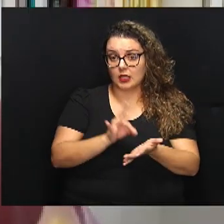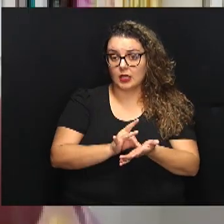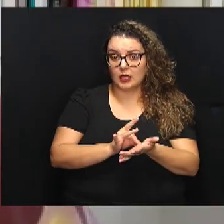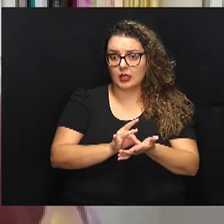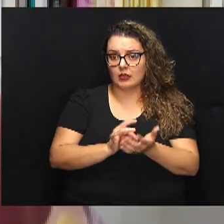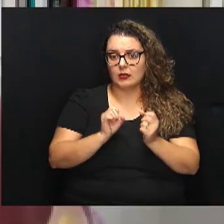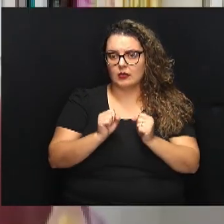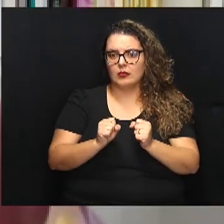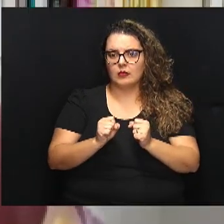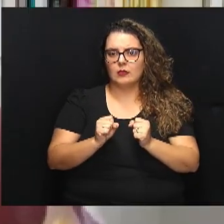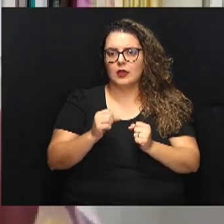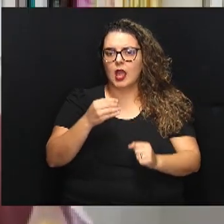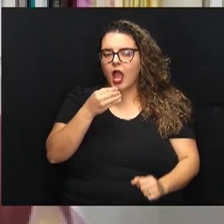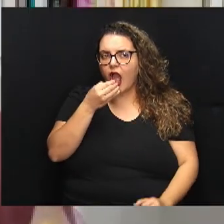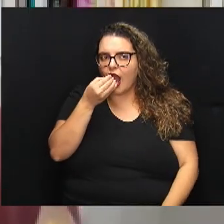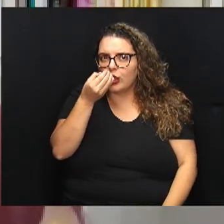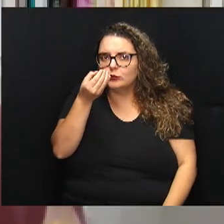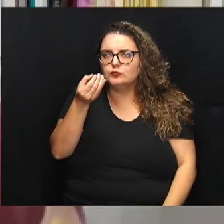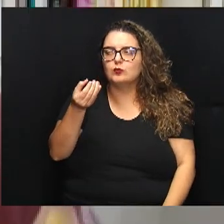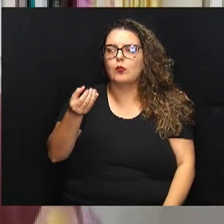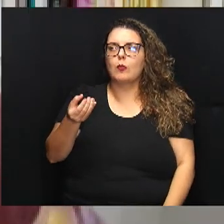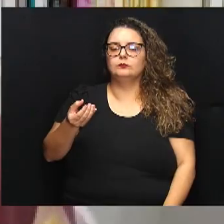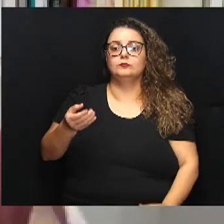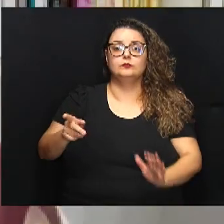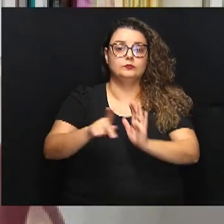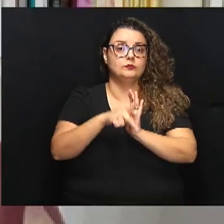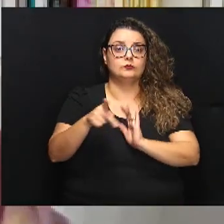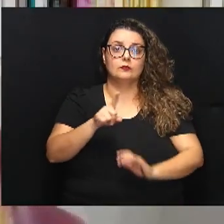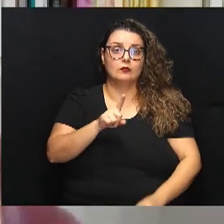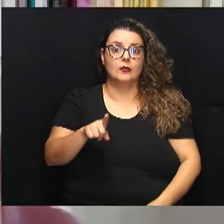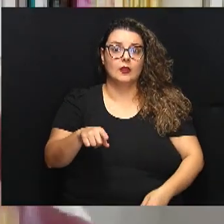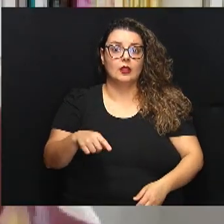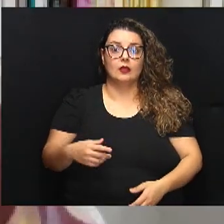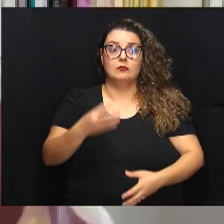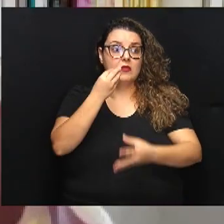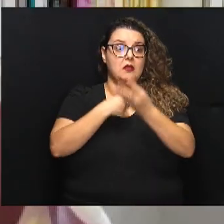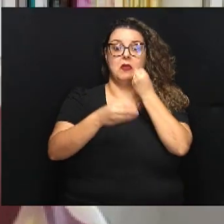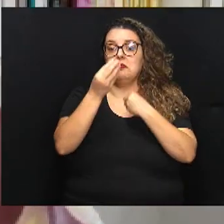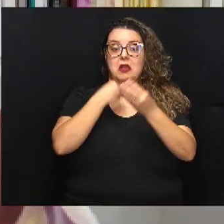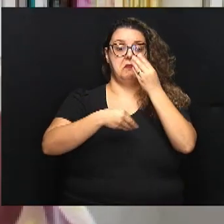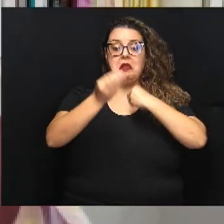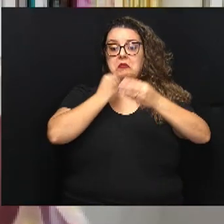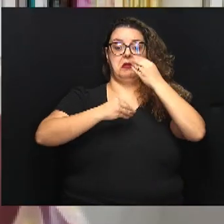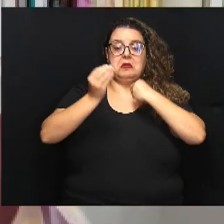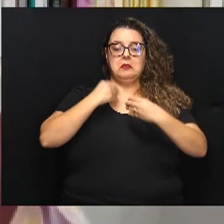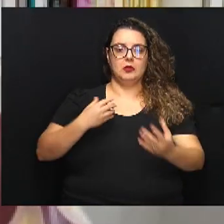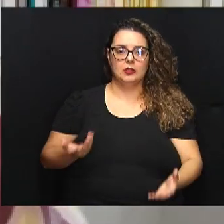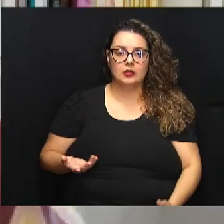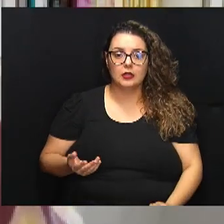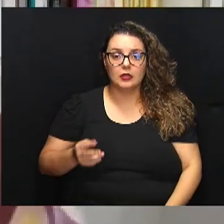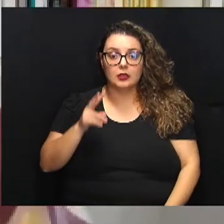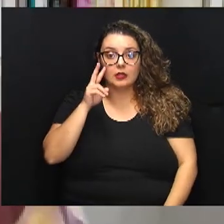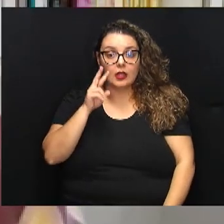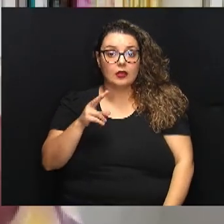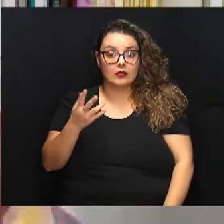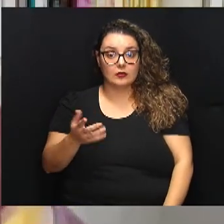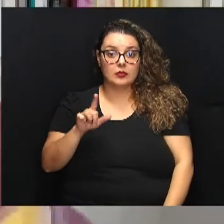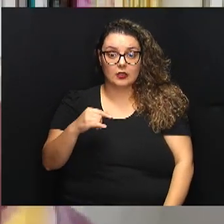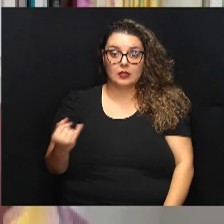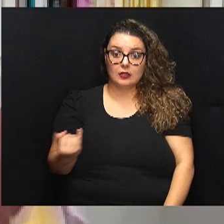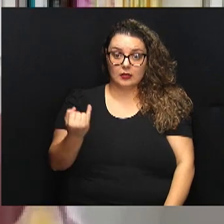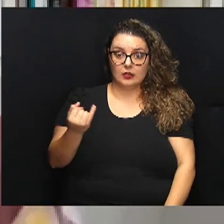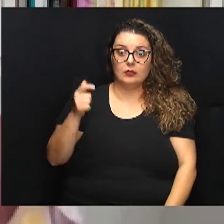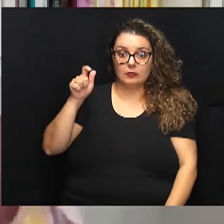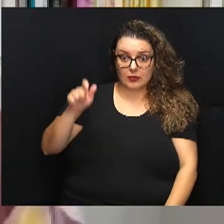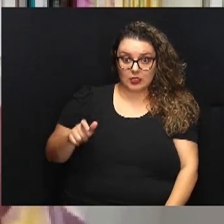uma mordida para participar sem necessariamente engolir tudo. Então, a gente vê que é importante a